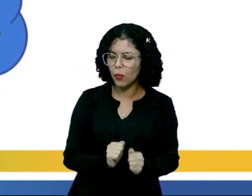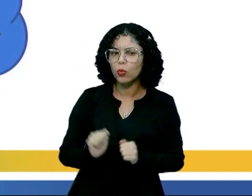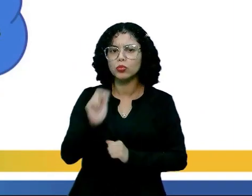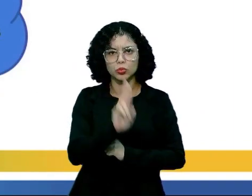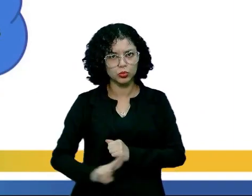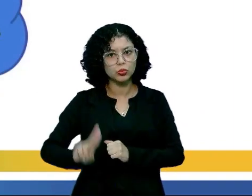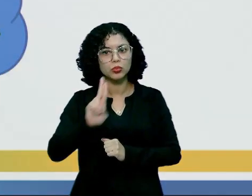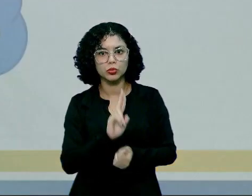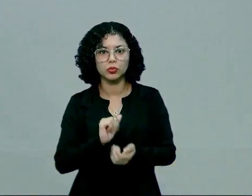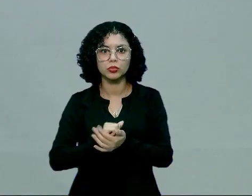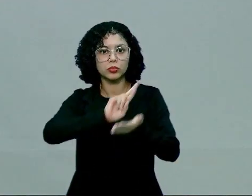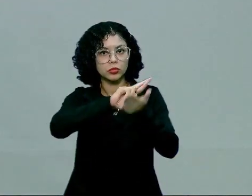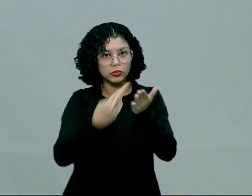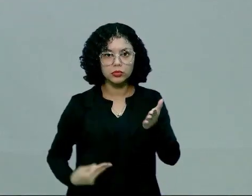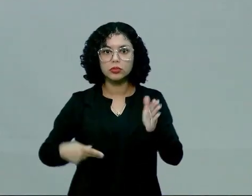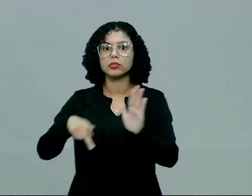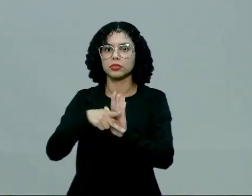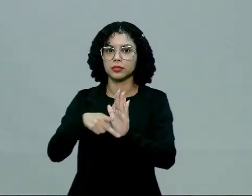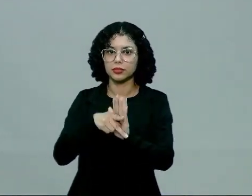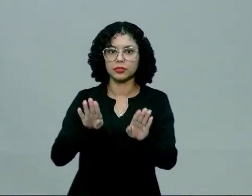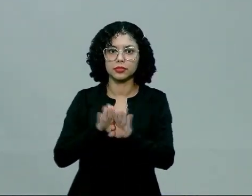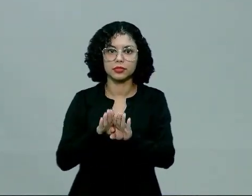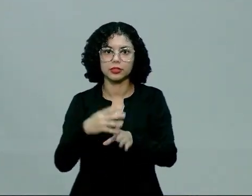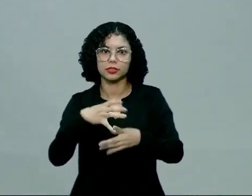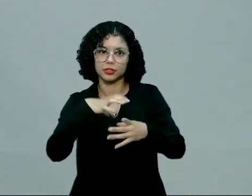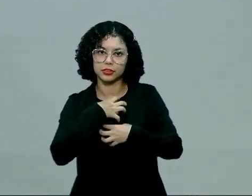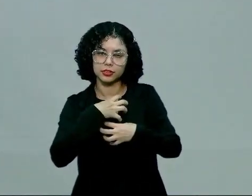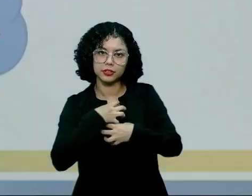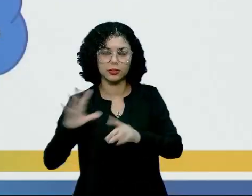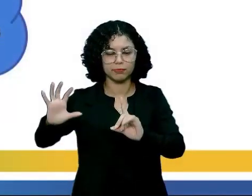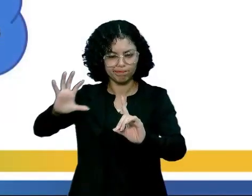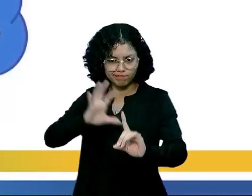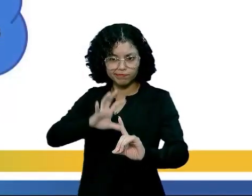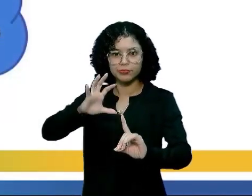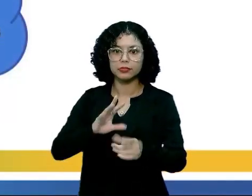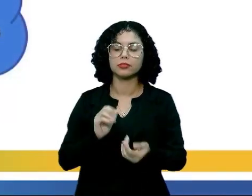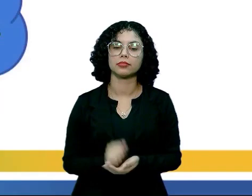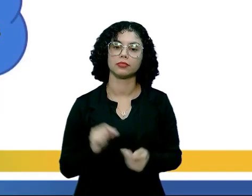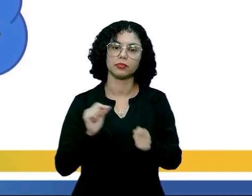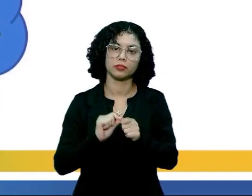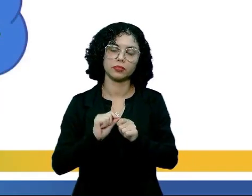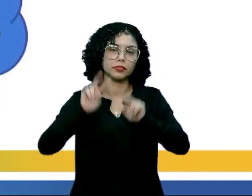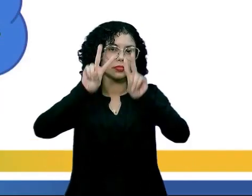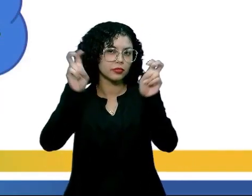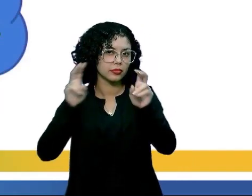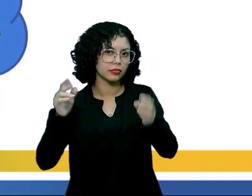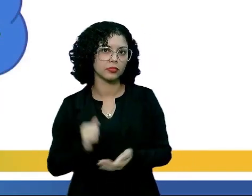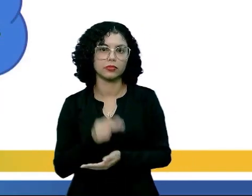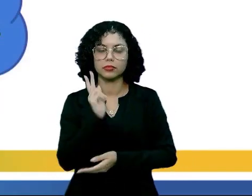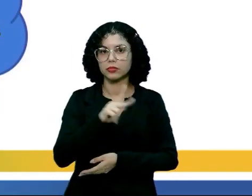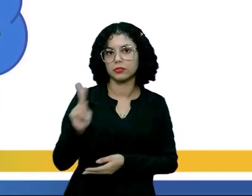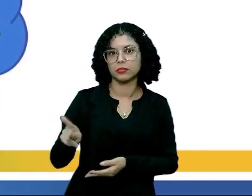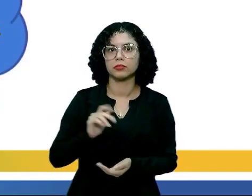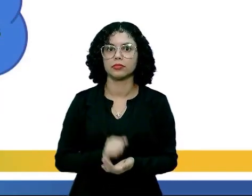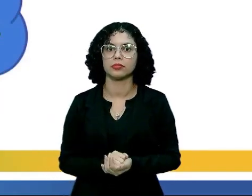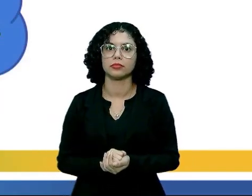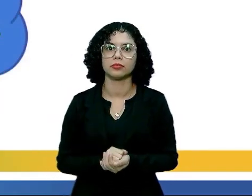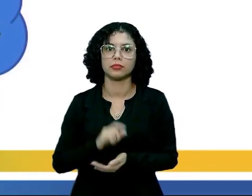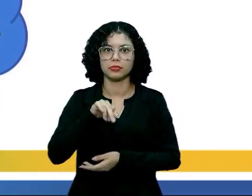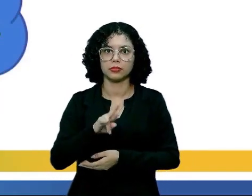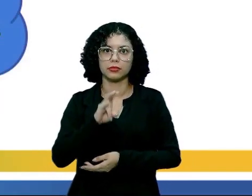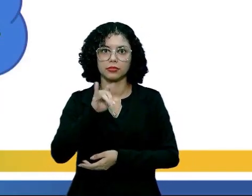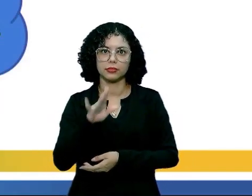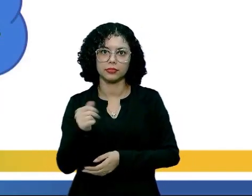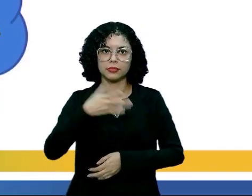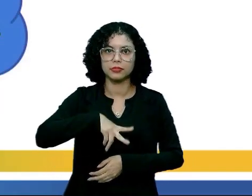utilizar na redação Aquele momento aquele influência aqui já fazendo um um um gatilho com a professora de